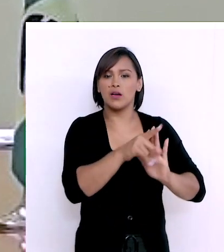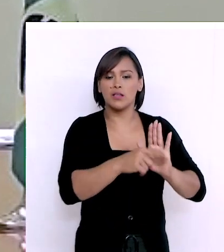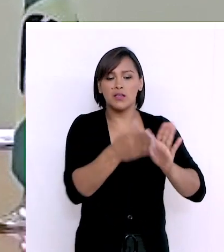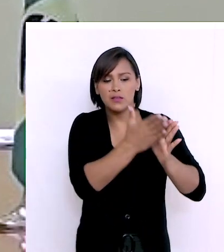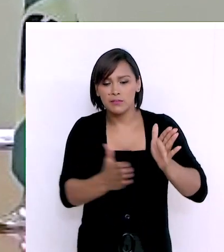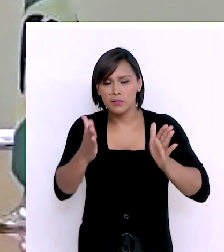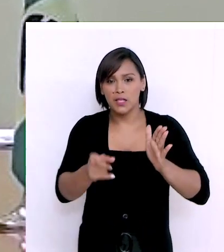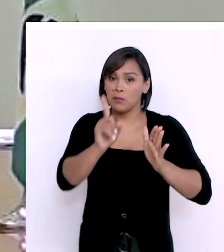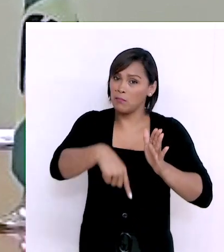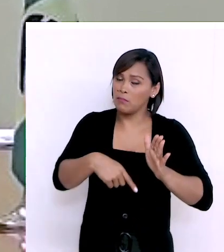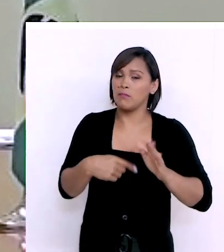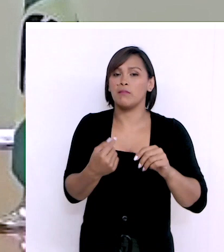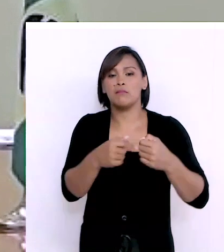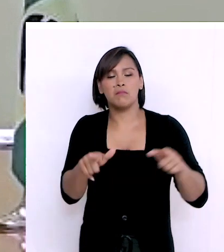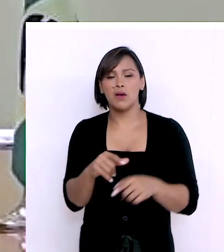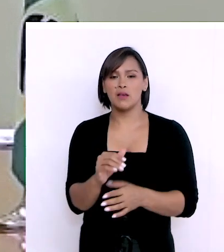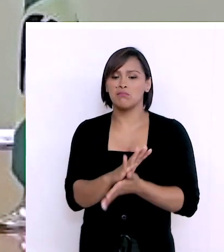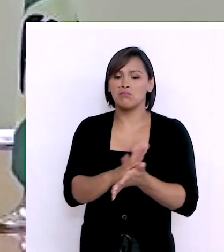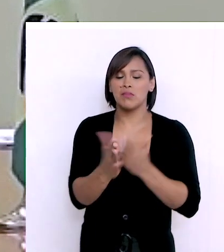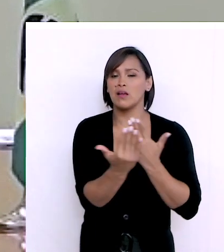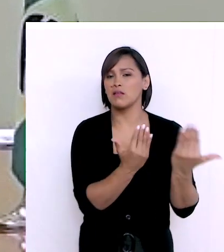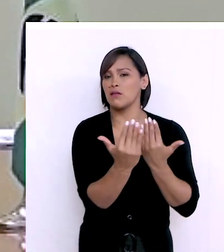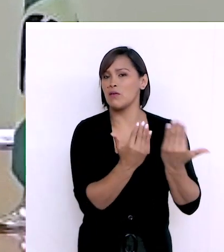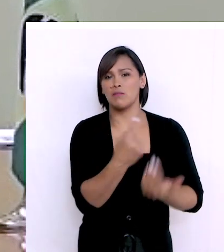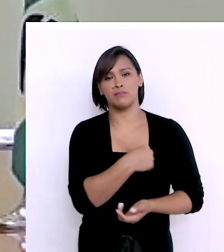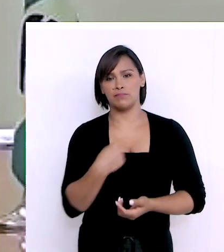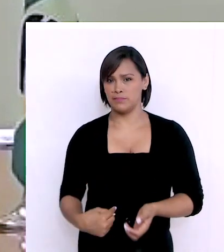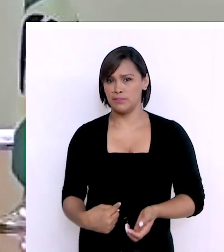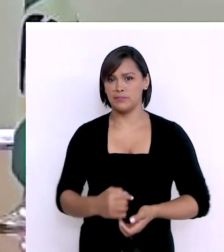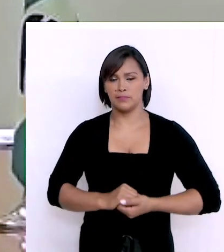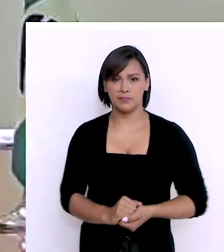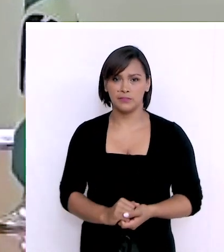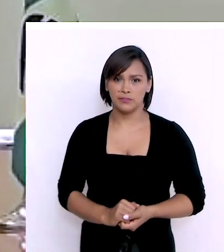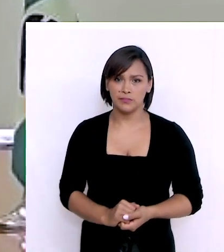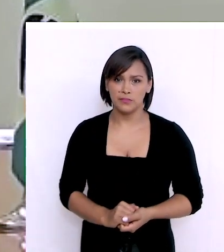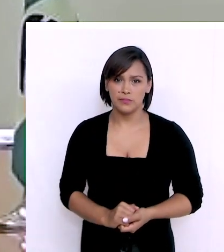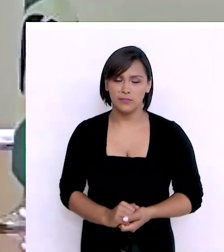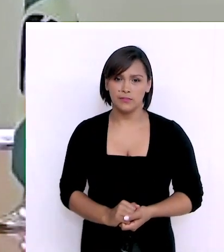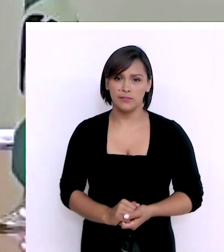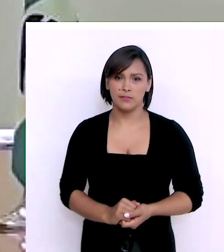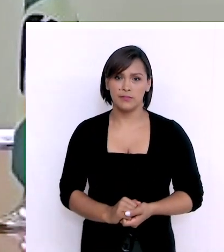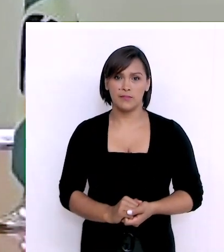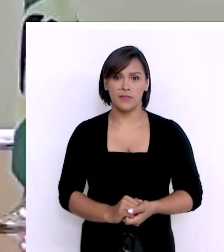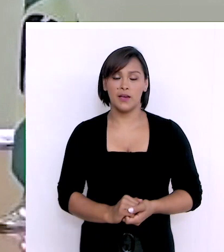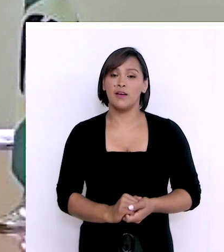de crescimento muito elevadas, mas nenhum deles com uma proporção nem remotamente comparável à da China. E,